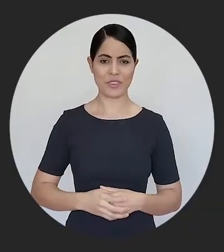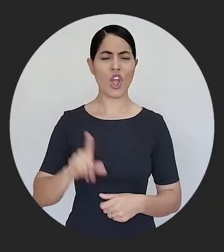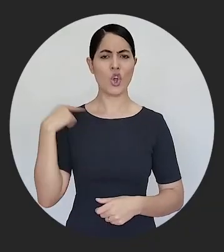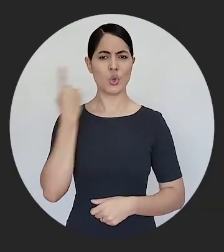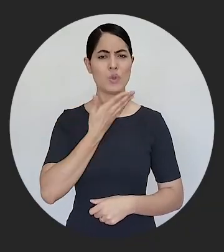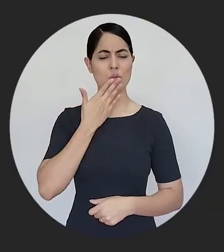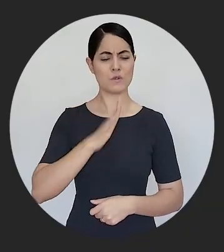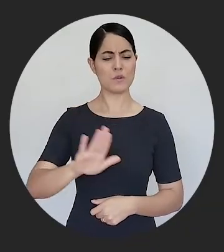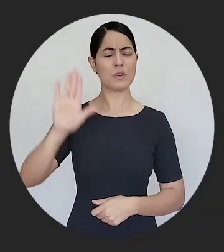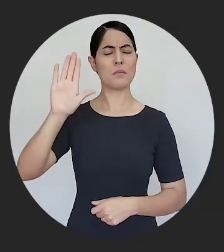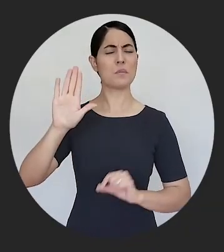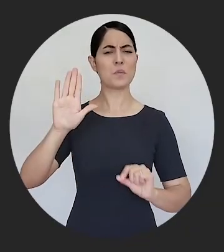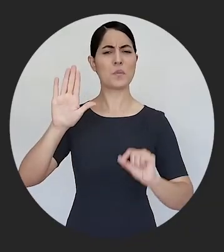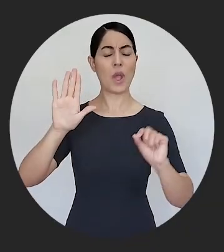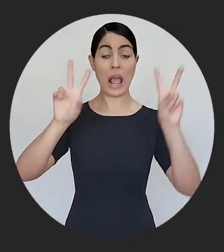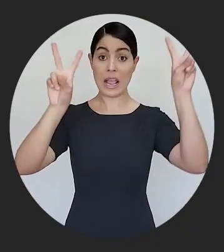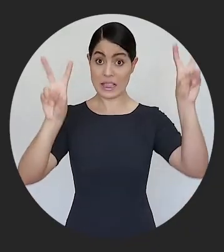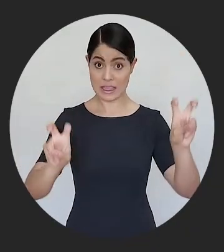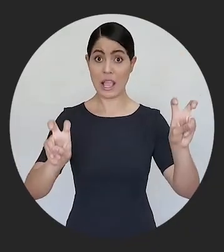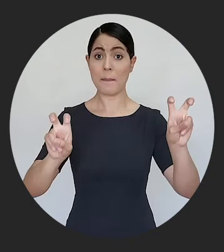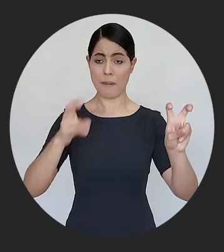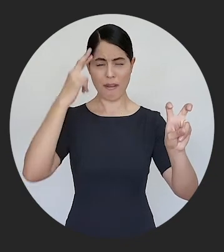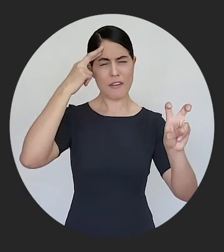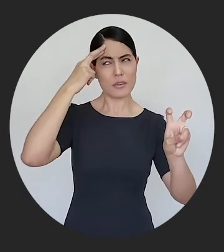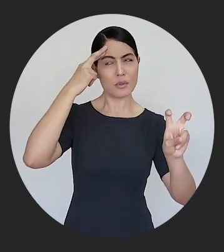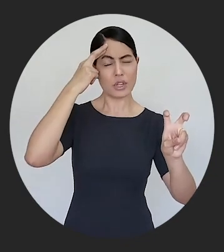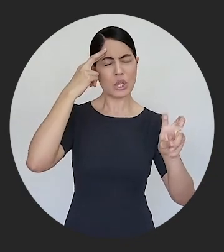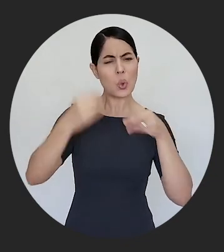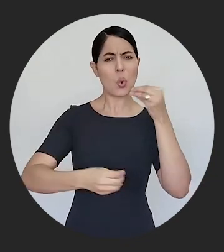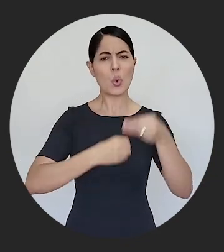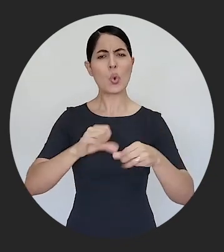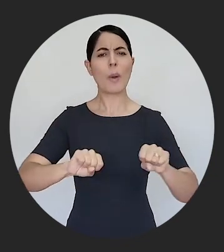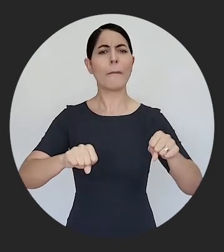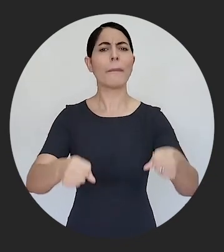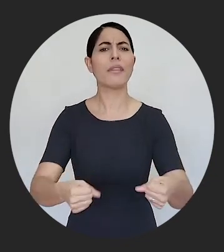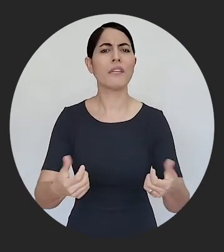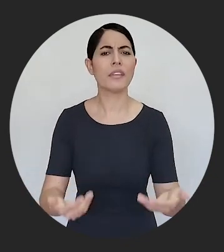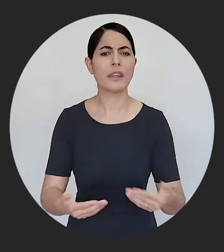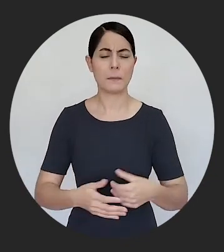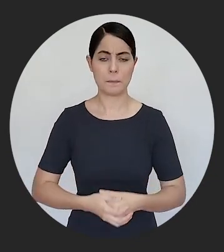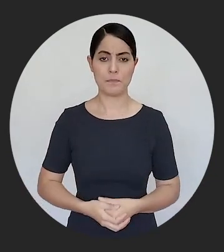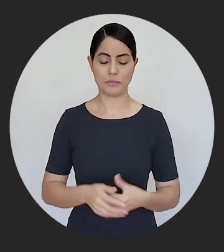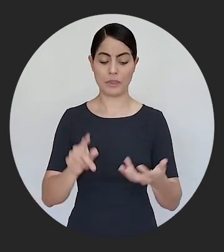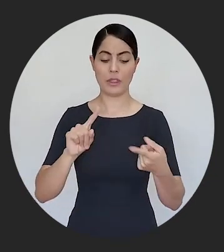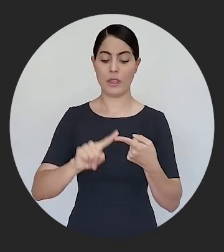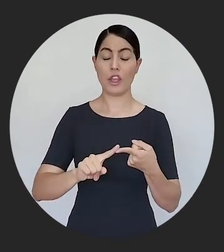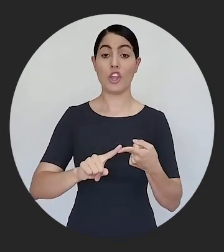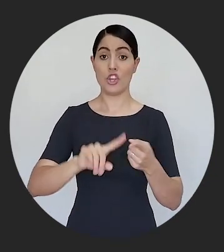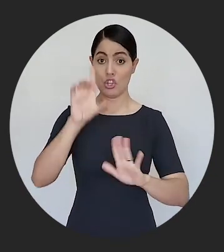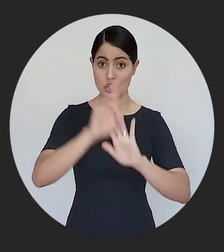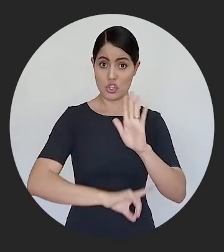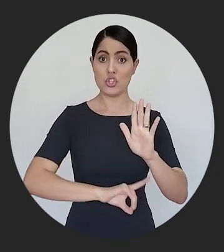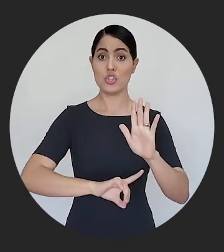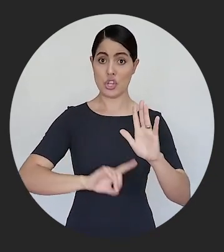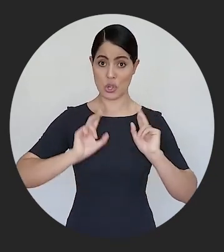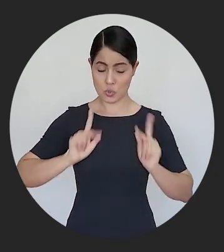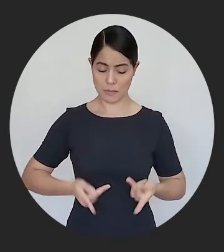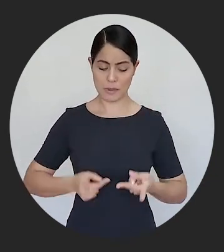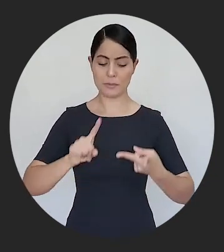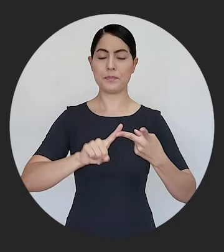juramento nos leva à reflexão daquilo que prometemos defender. Direitos humanos, direitos